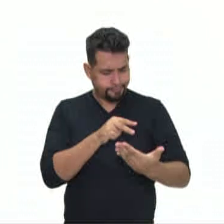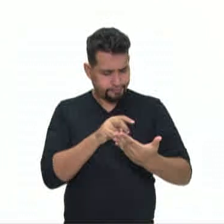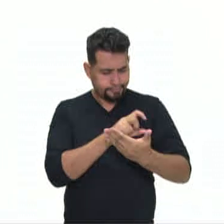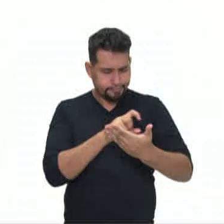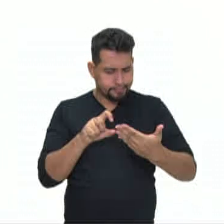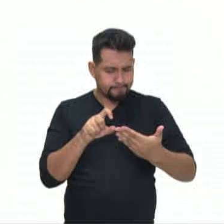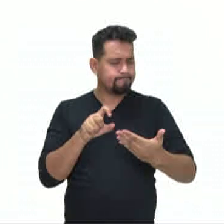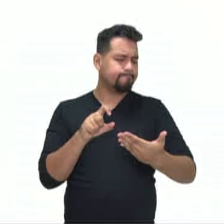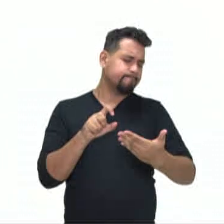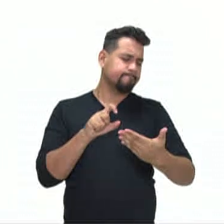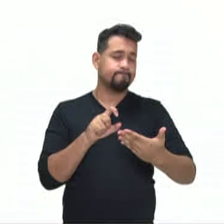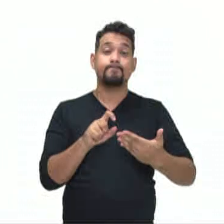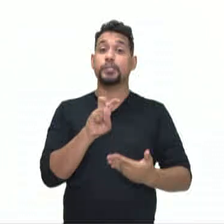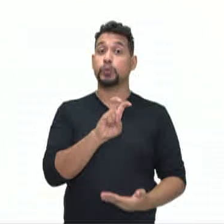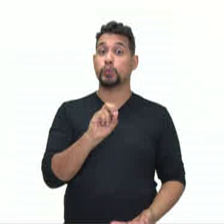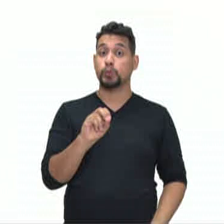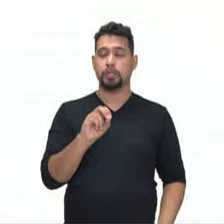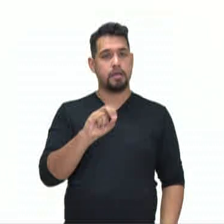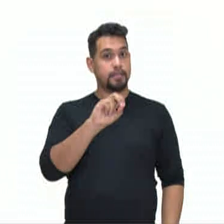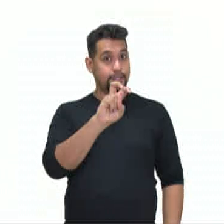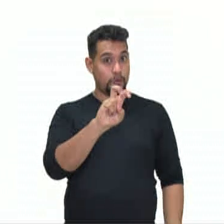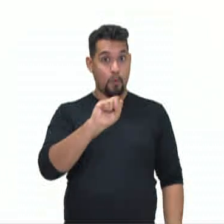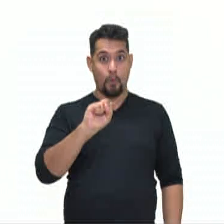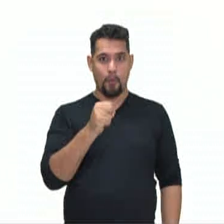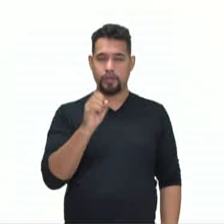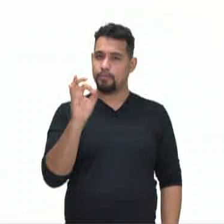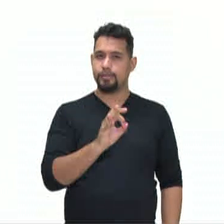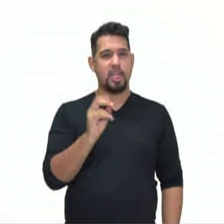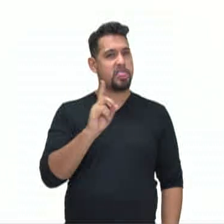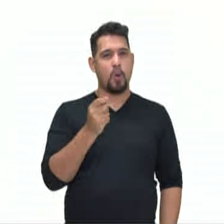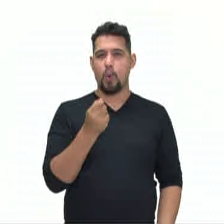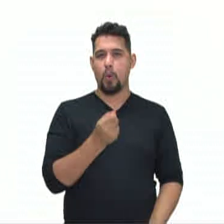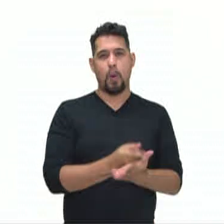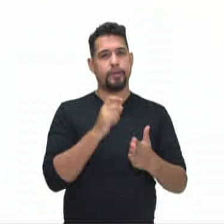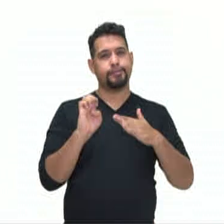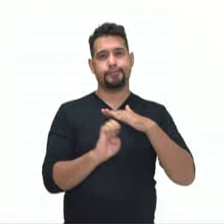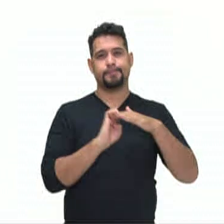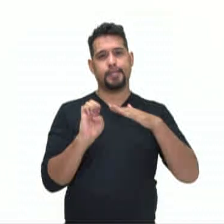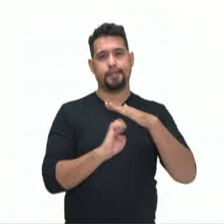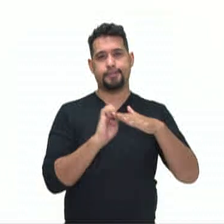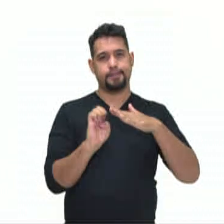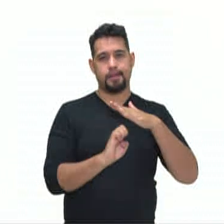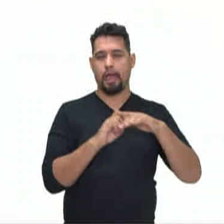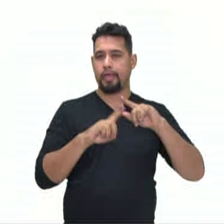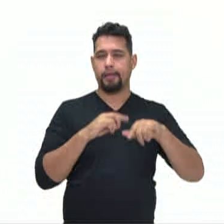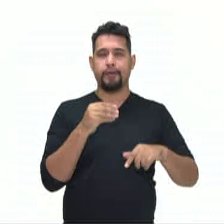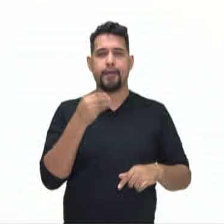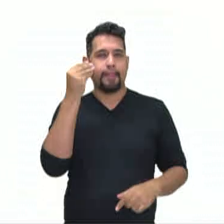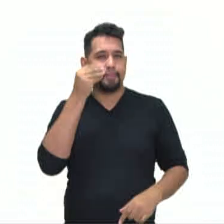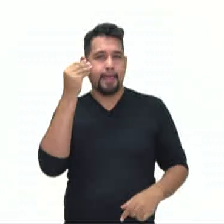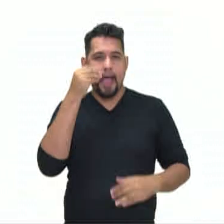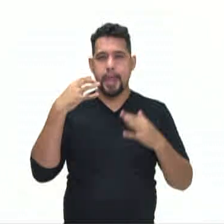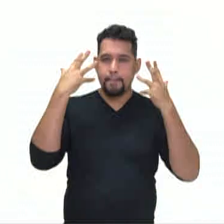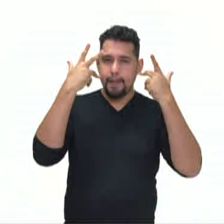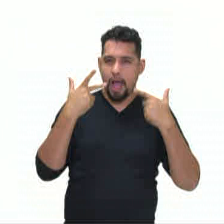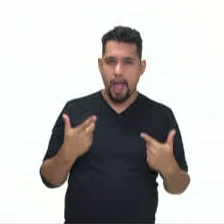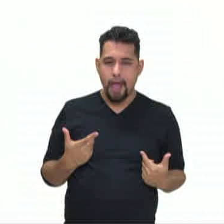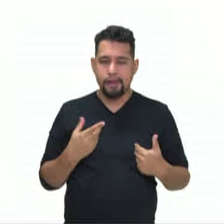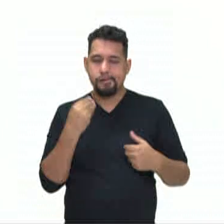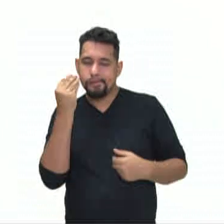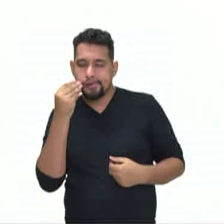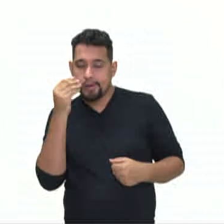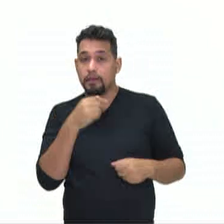ainda, 58% não compram produtos de empresas que realizam testes em animais